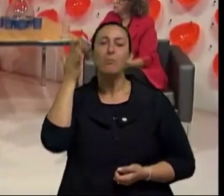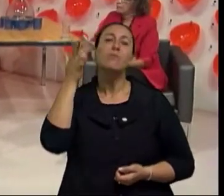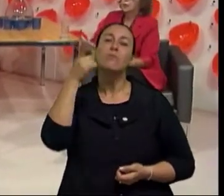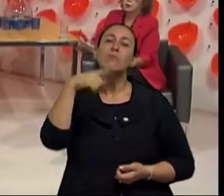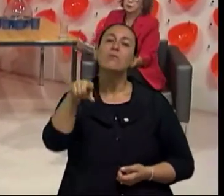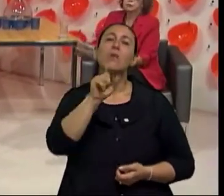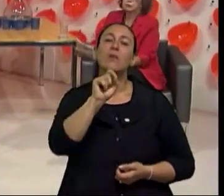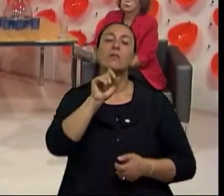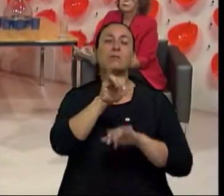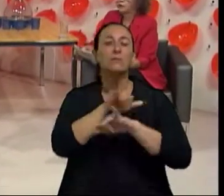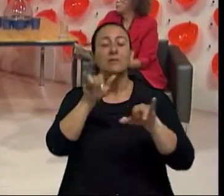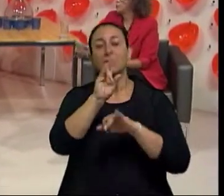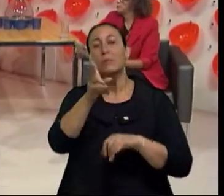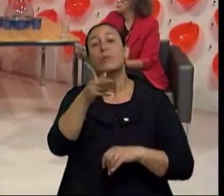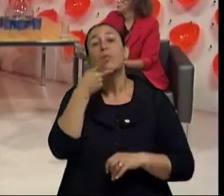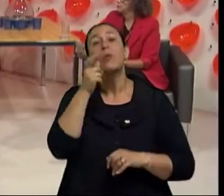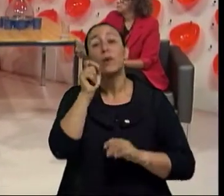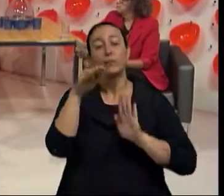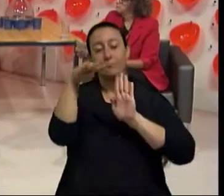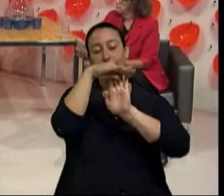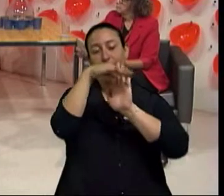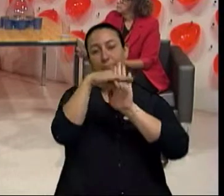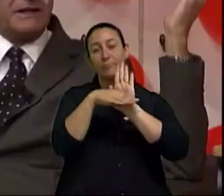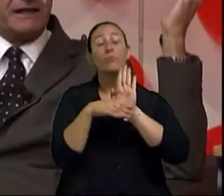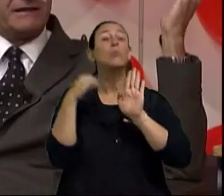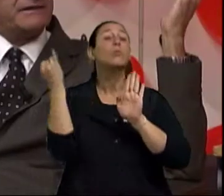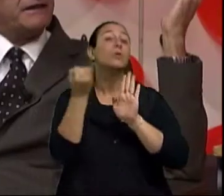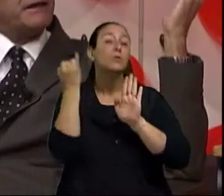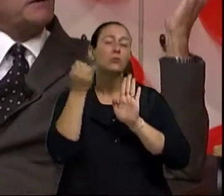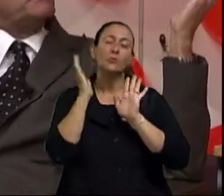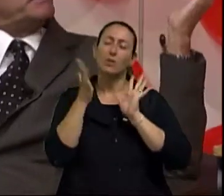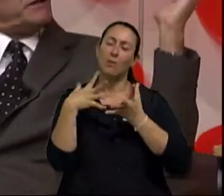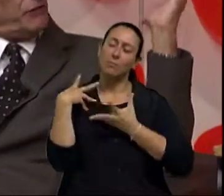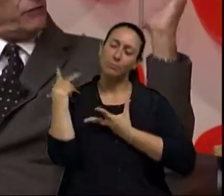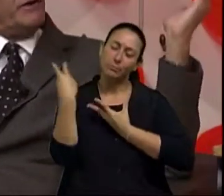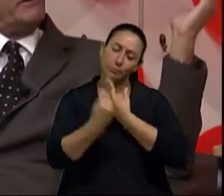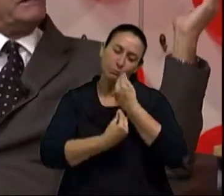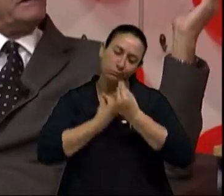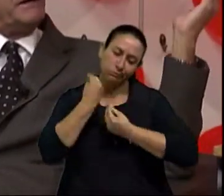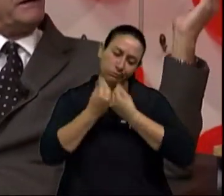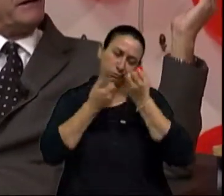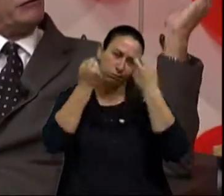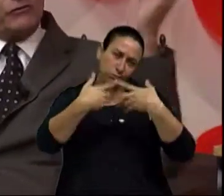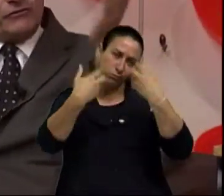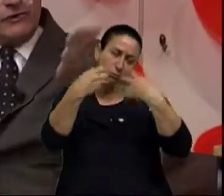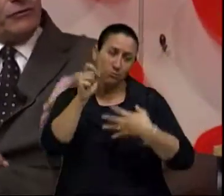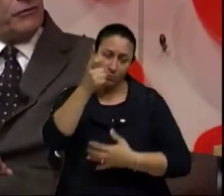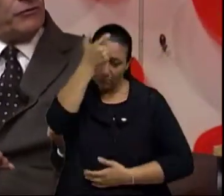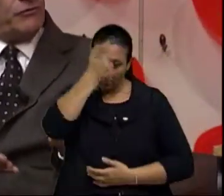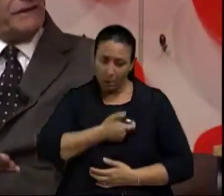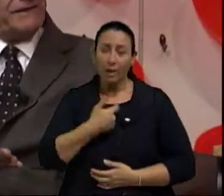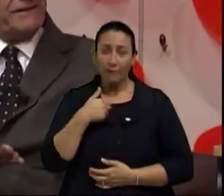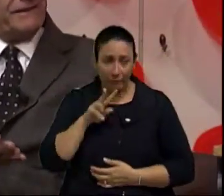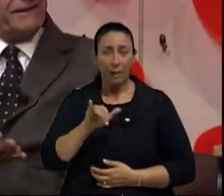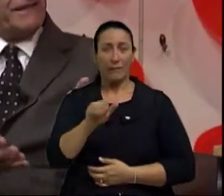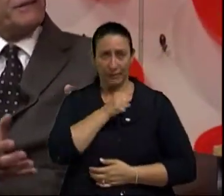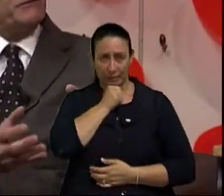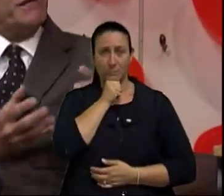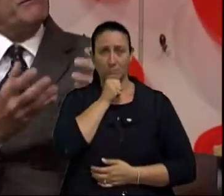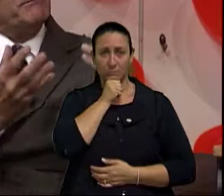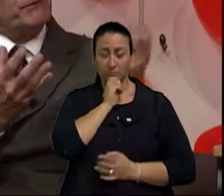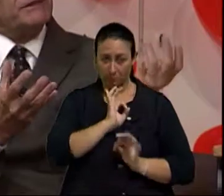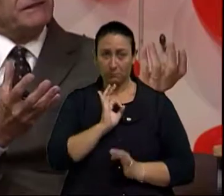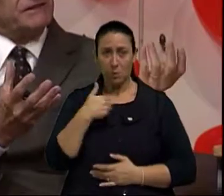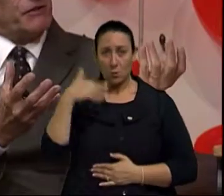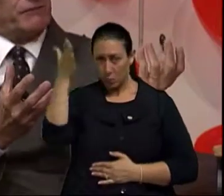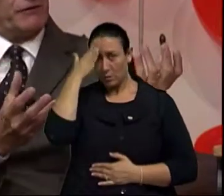uhum, que são aquelas diretrizes básicas que já foram várias vezes comentadas, porque eu vou envelhecer, eu estou vendo que eu vou envelhecer. Se